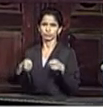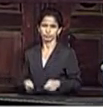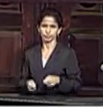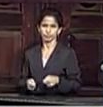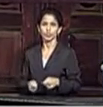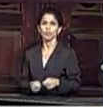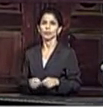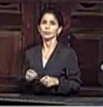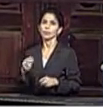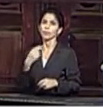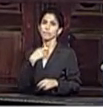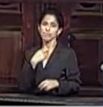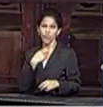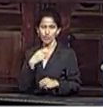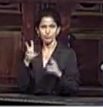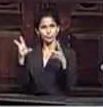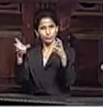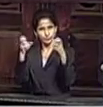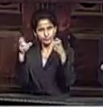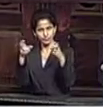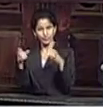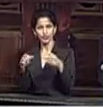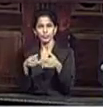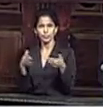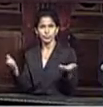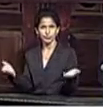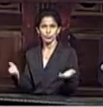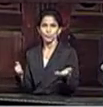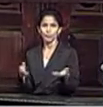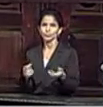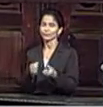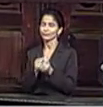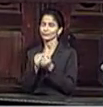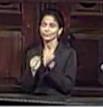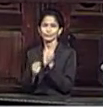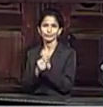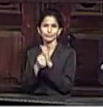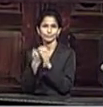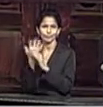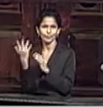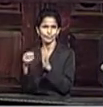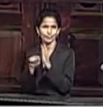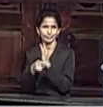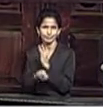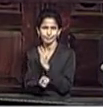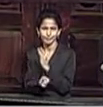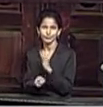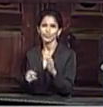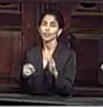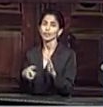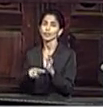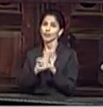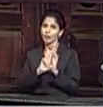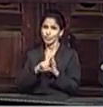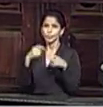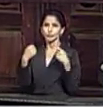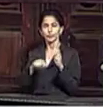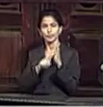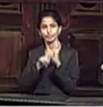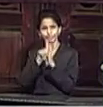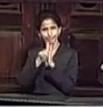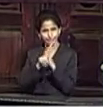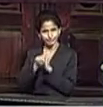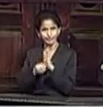se tratar de um tema, deputada Marta Rocha, tão complexo, tão profundo, sem estudo, sem